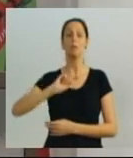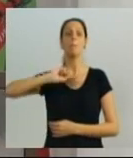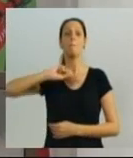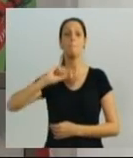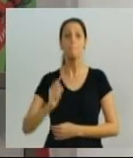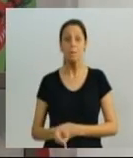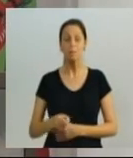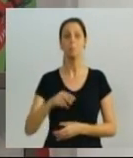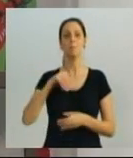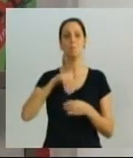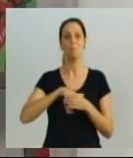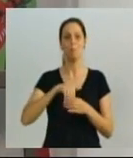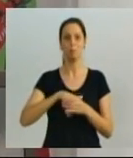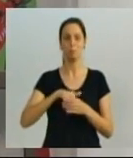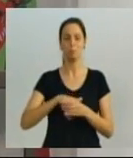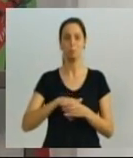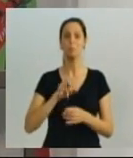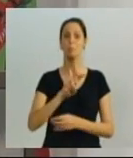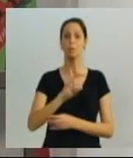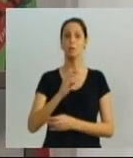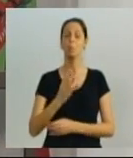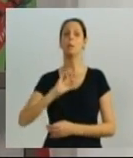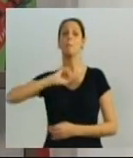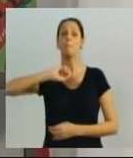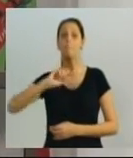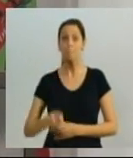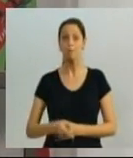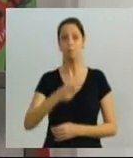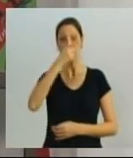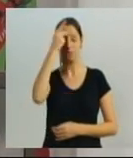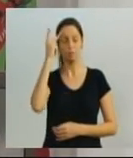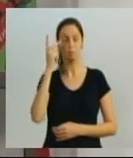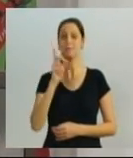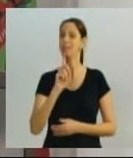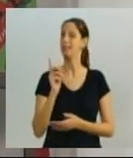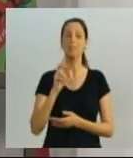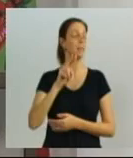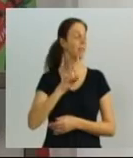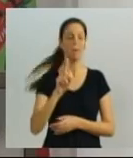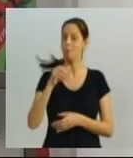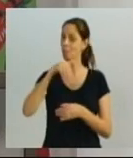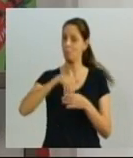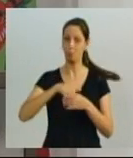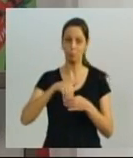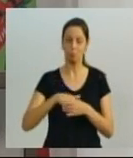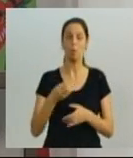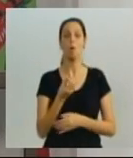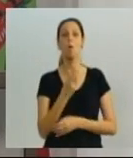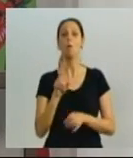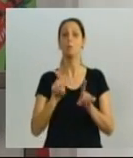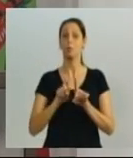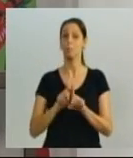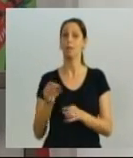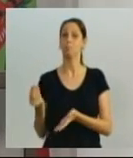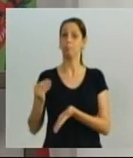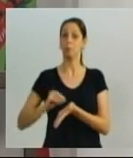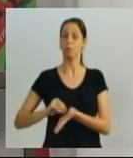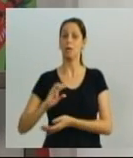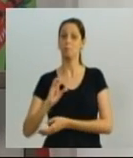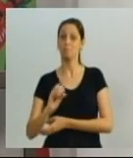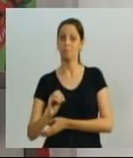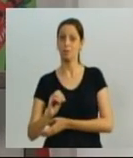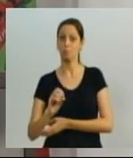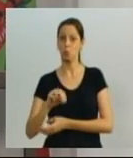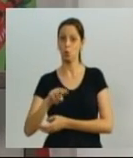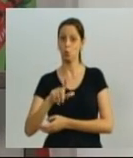votos. Esses 54 mil votos de abstenções e nulos poderiam permitir que Blumenau tivesse, por